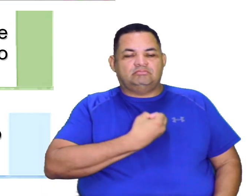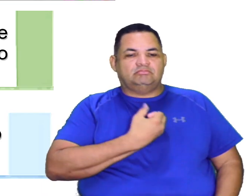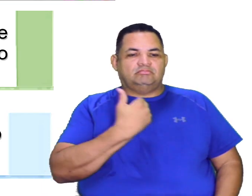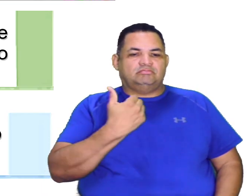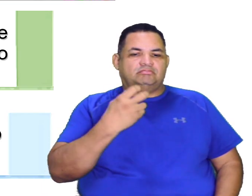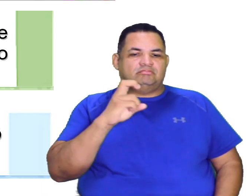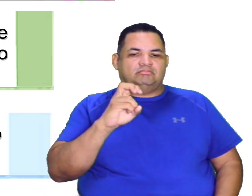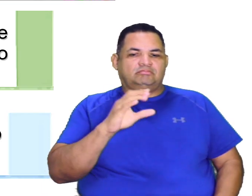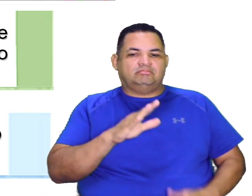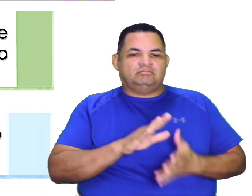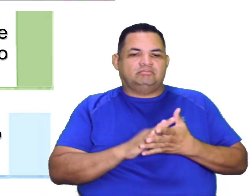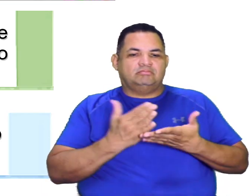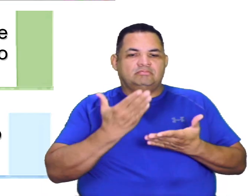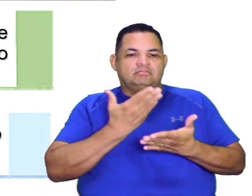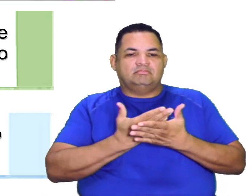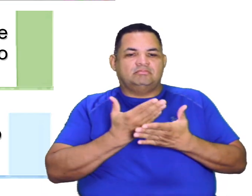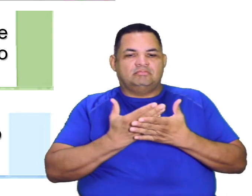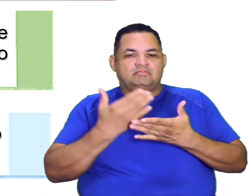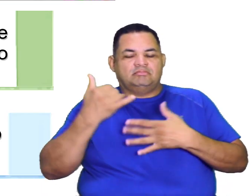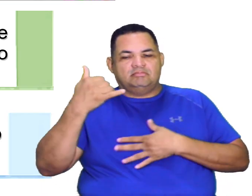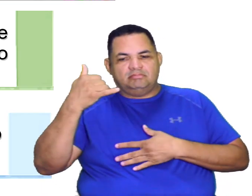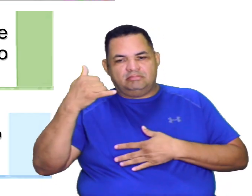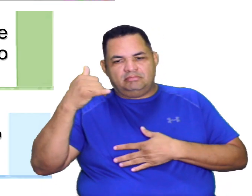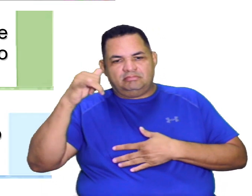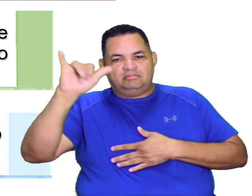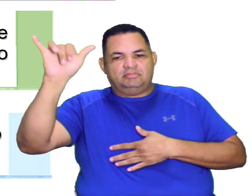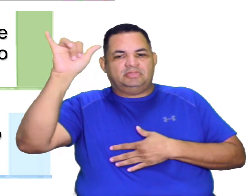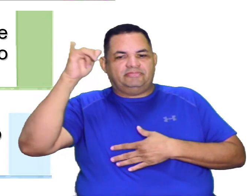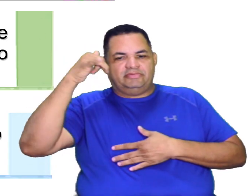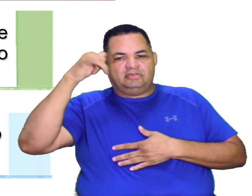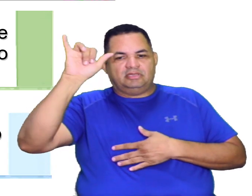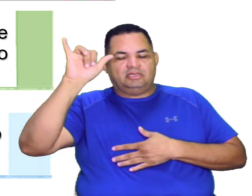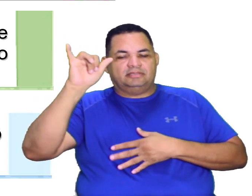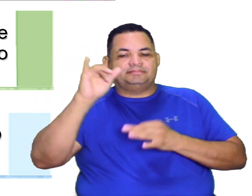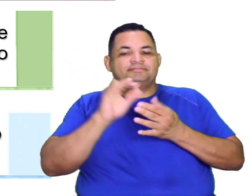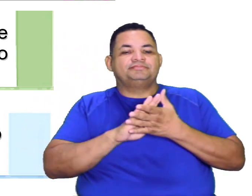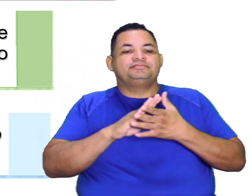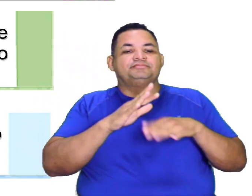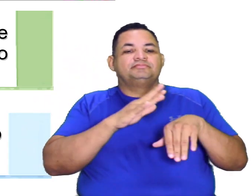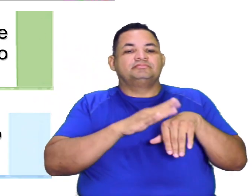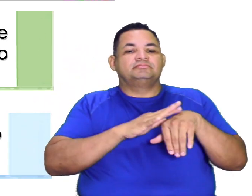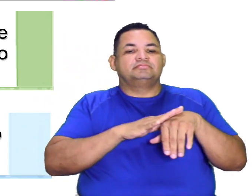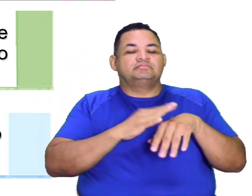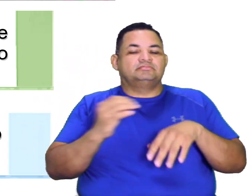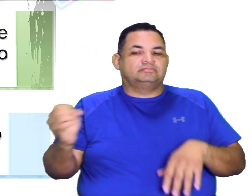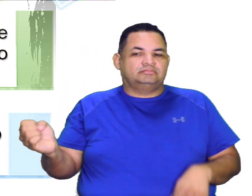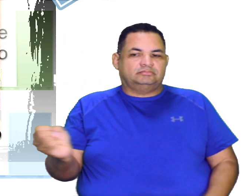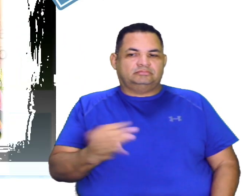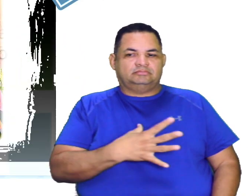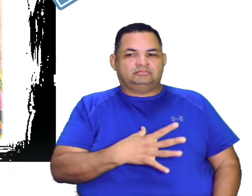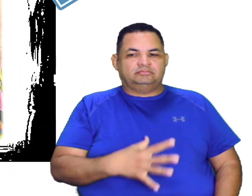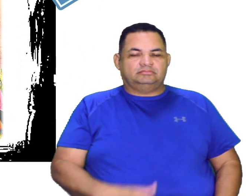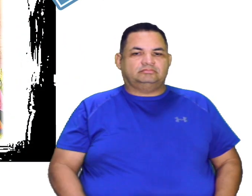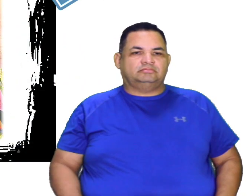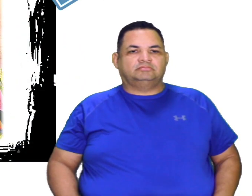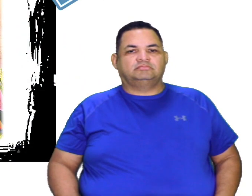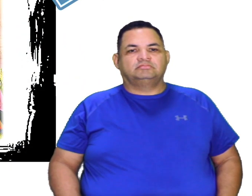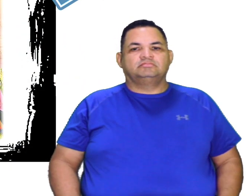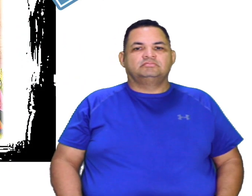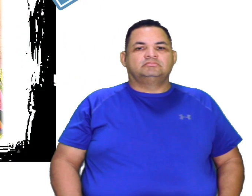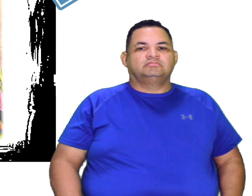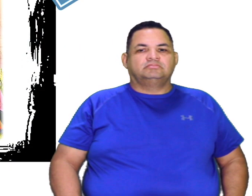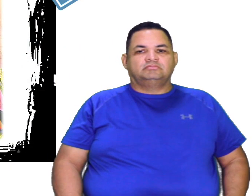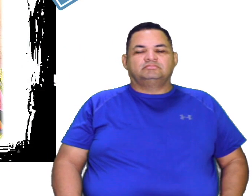atividade física na prevenção das doenças da modernidade. Muito bem, caríssimos. Lembre-se